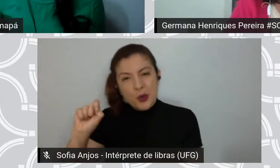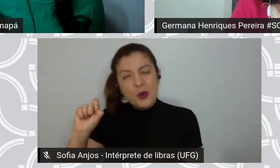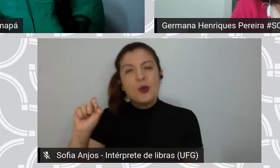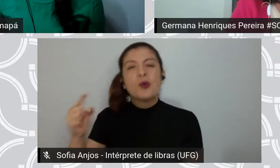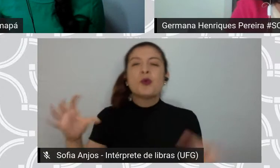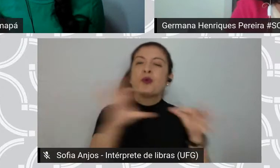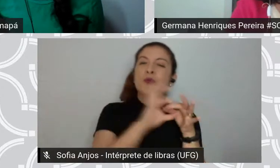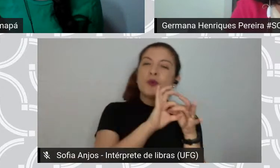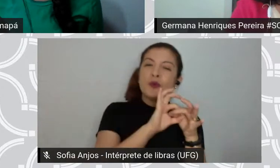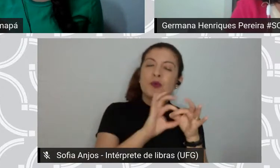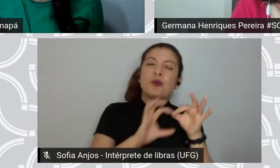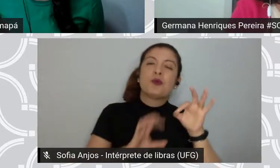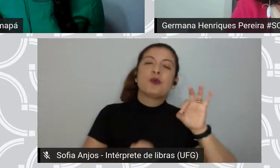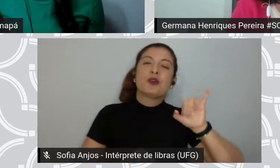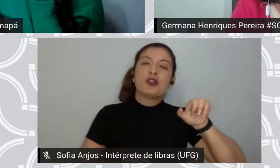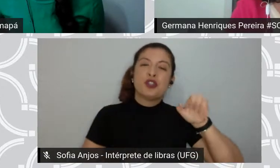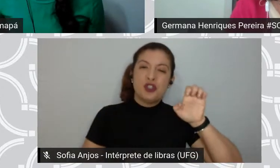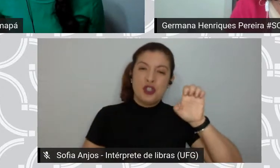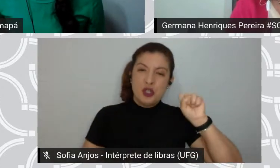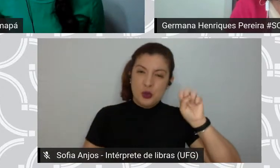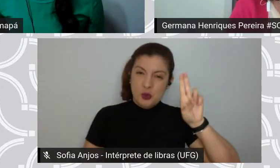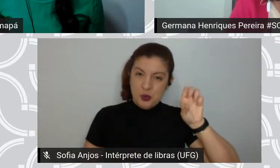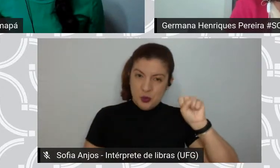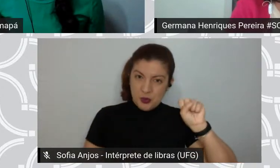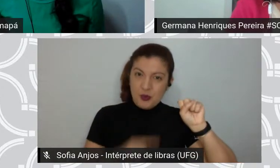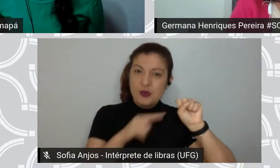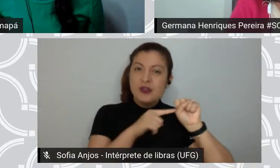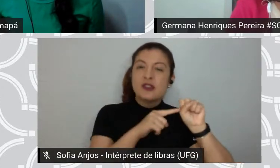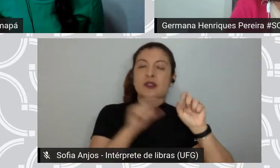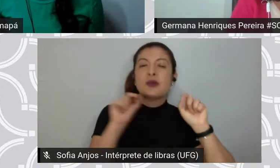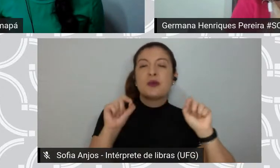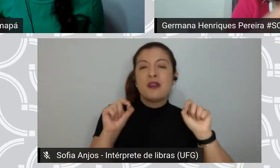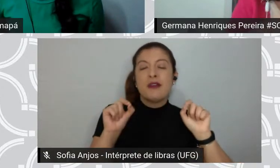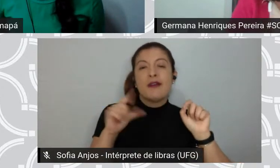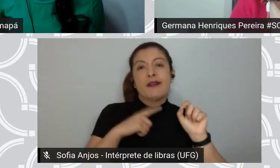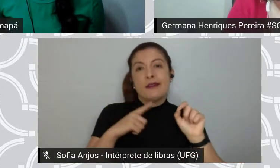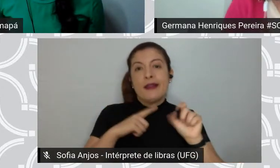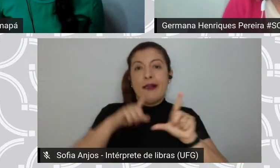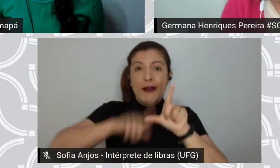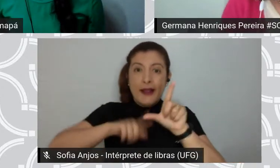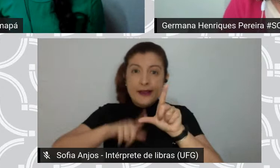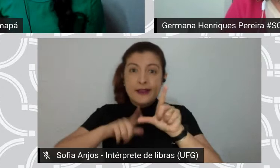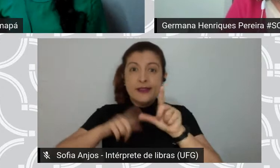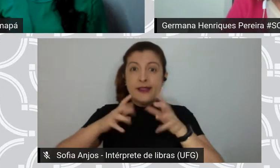República das Letras Brancas e Cultas, né? Então, inserir,